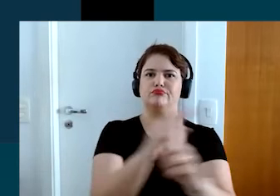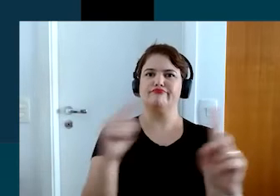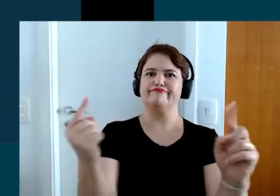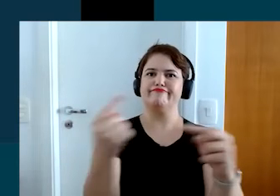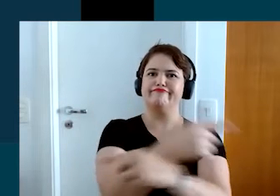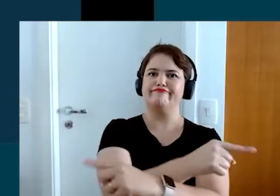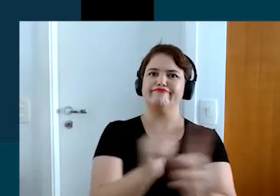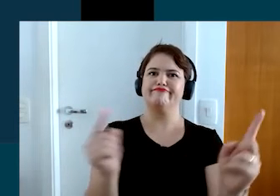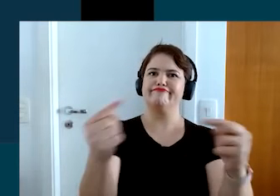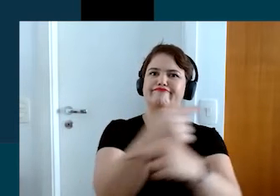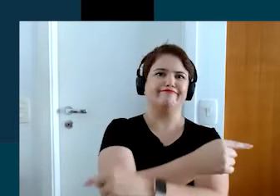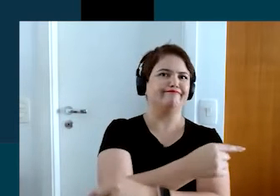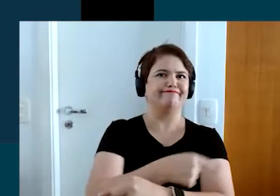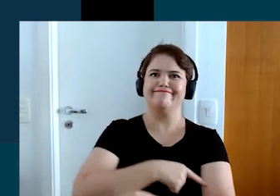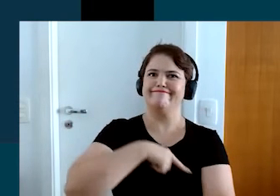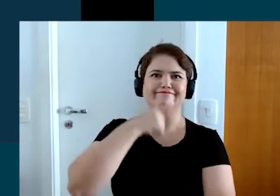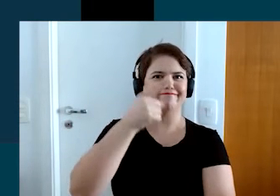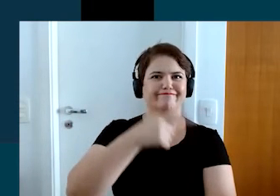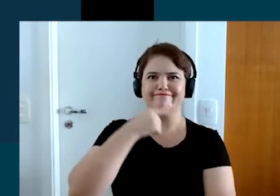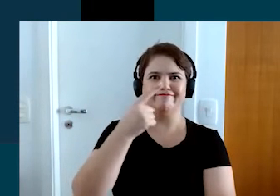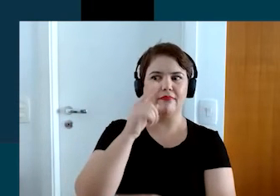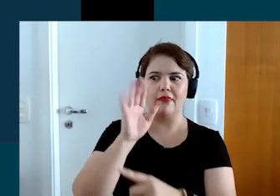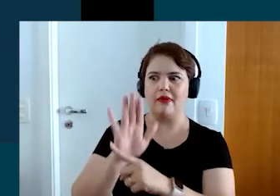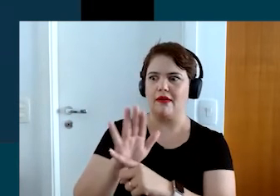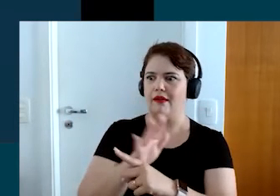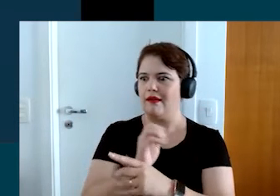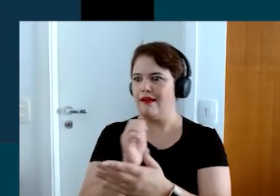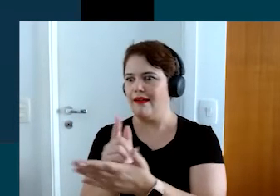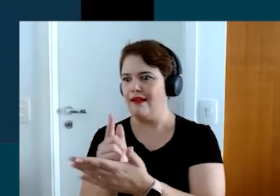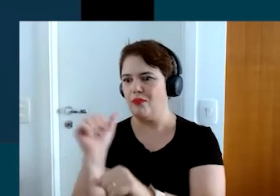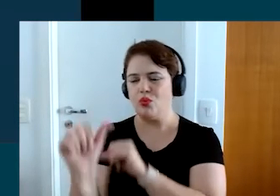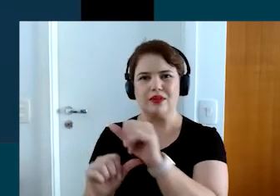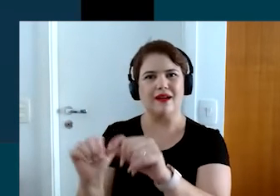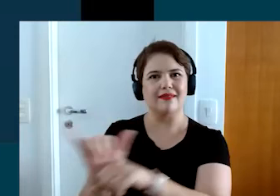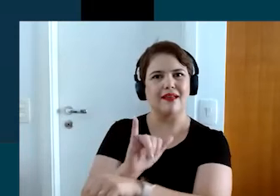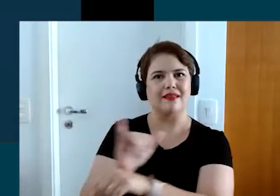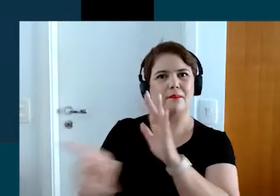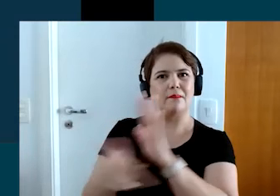conseguir alcançar ou ajudar, né, impactar, né, a estratégia